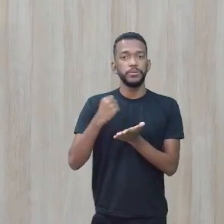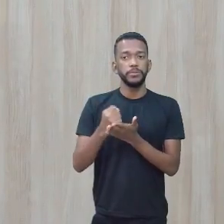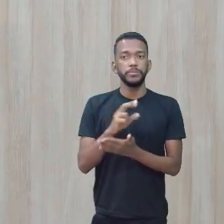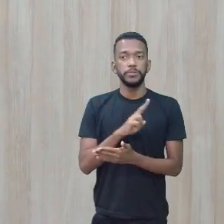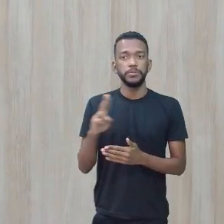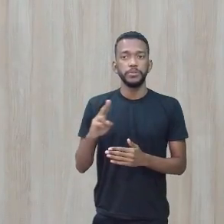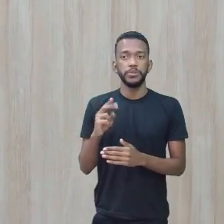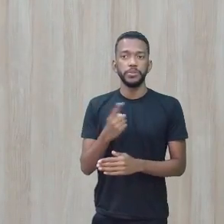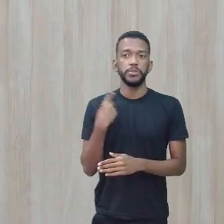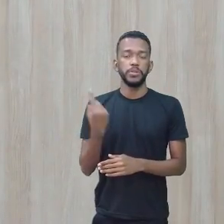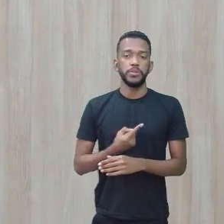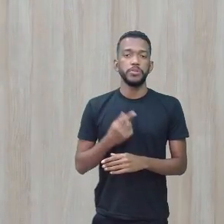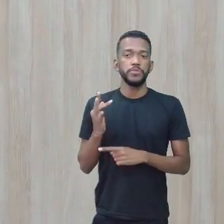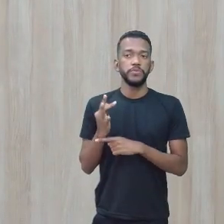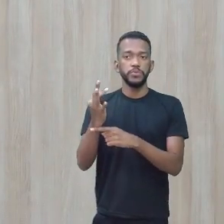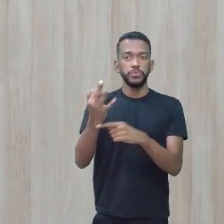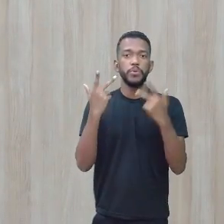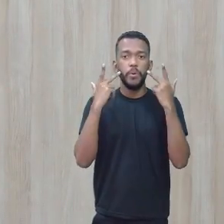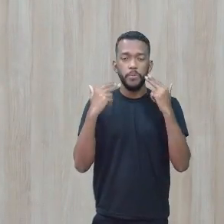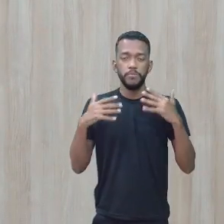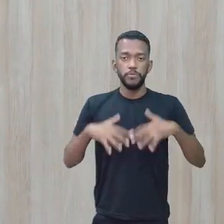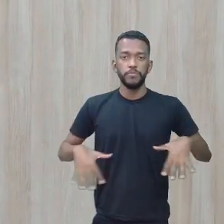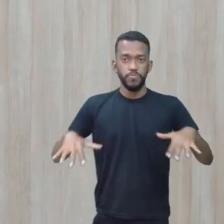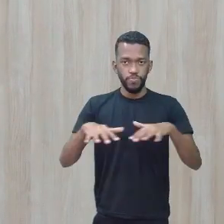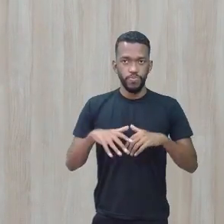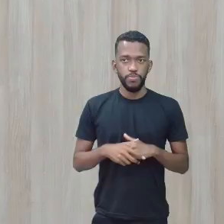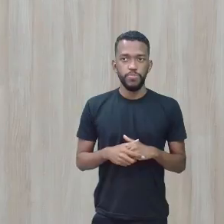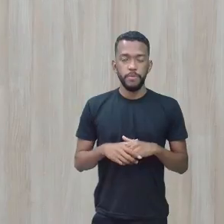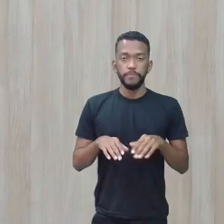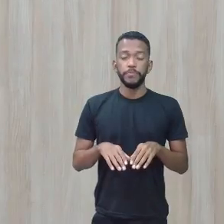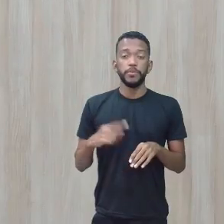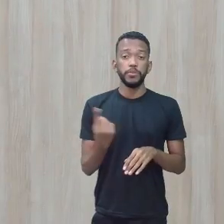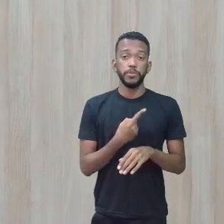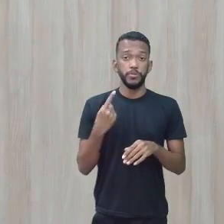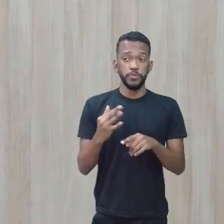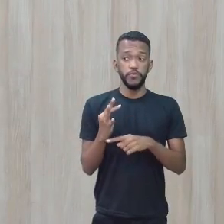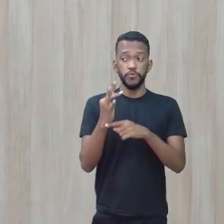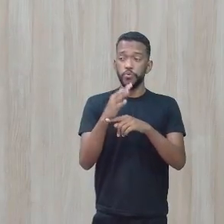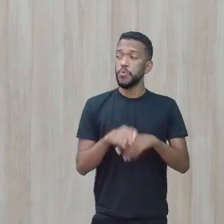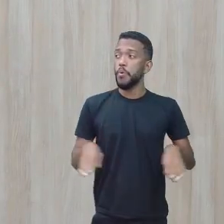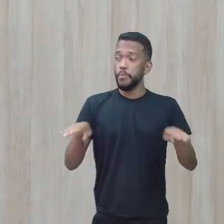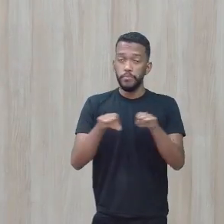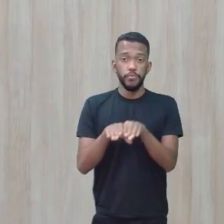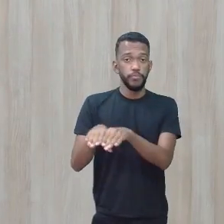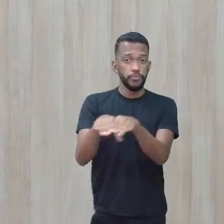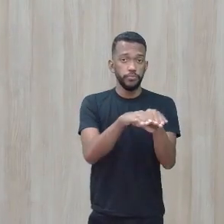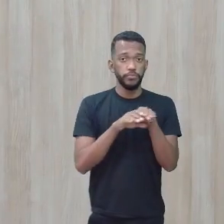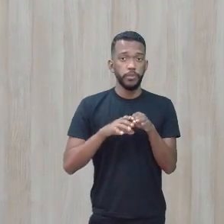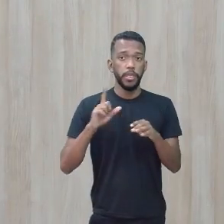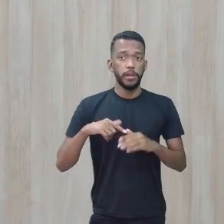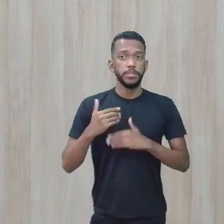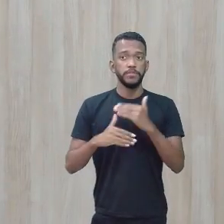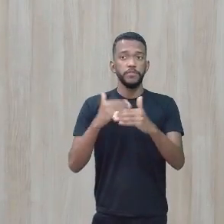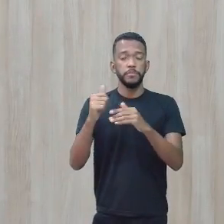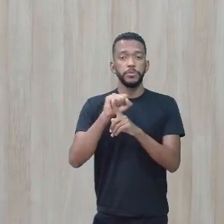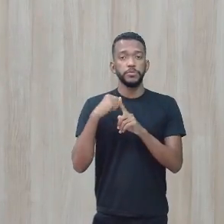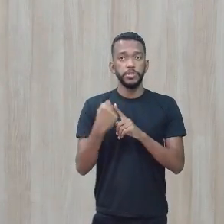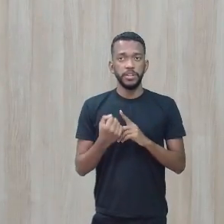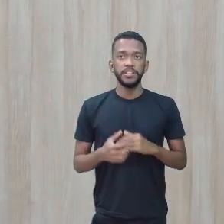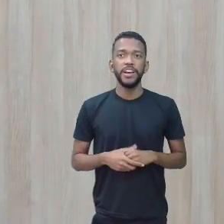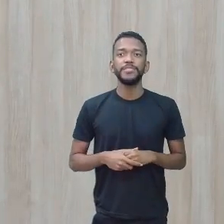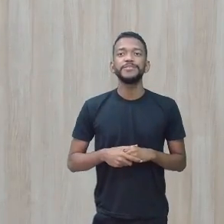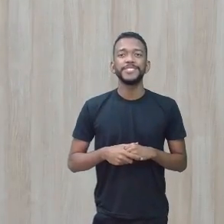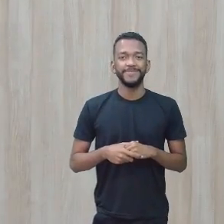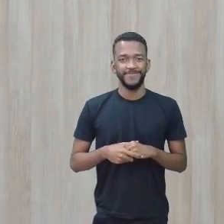Nosso Futuro Comum, certo? Que é justamente para trazer essa pauta do desenvolvimento sustentável.